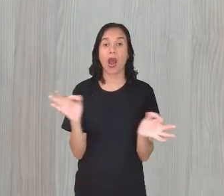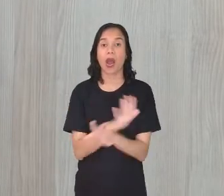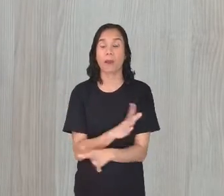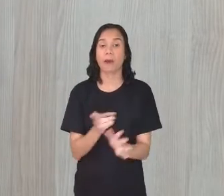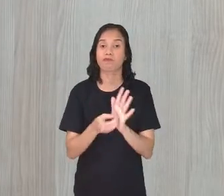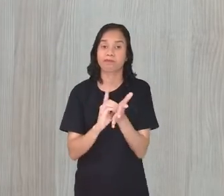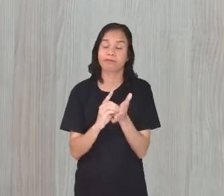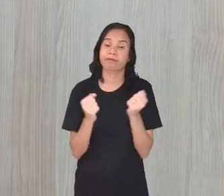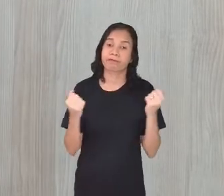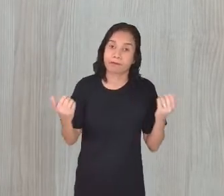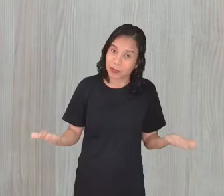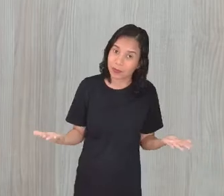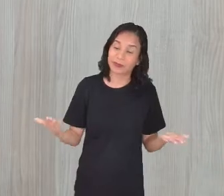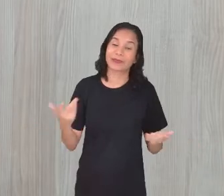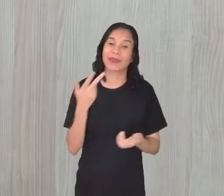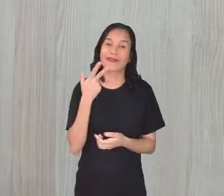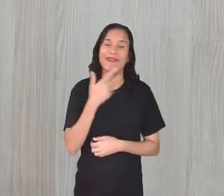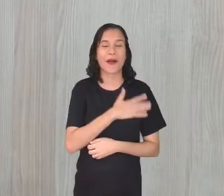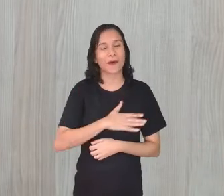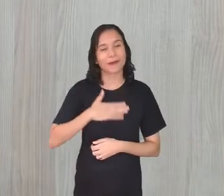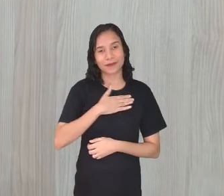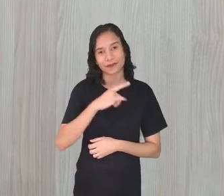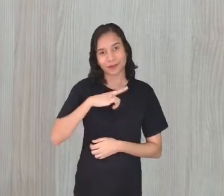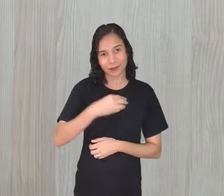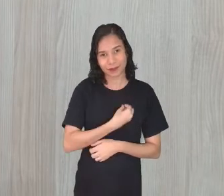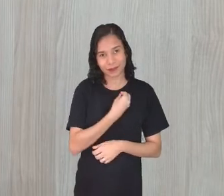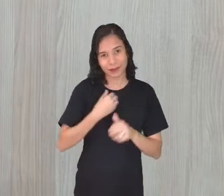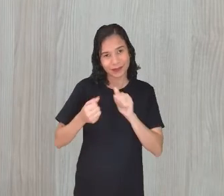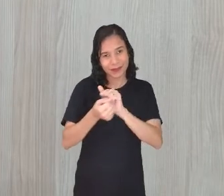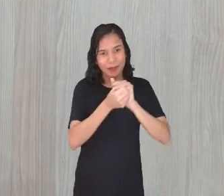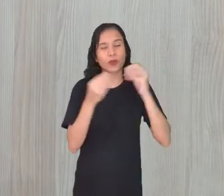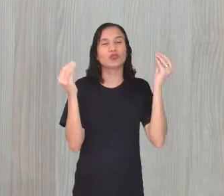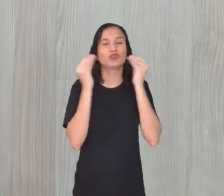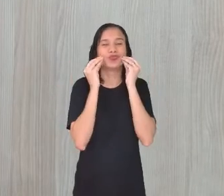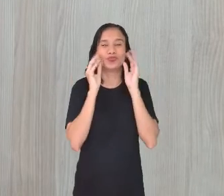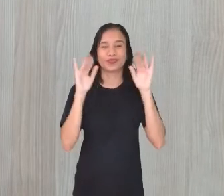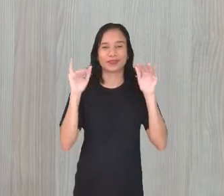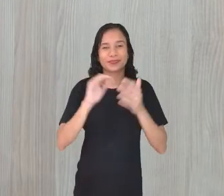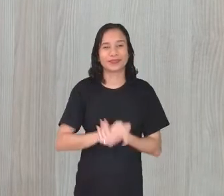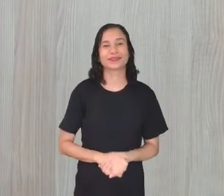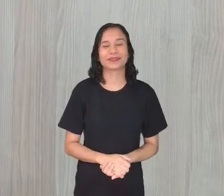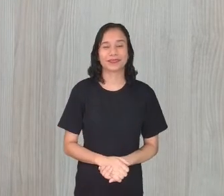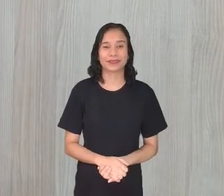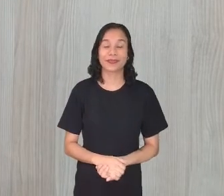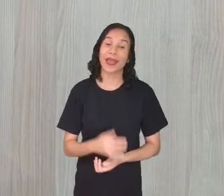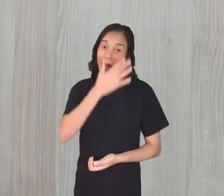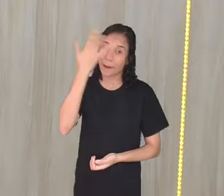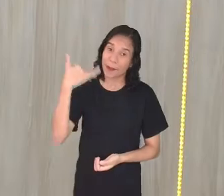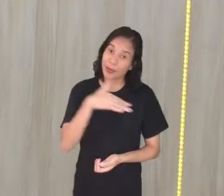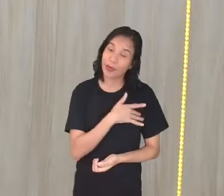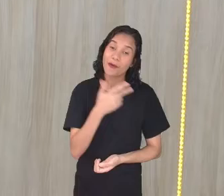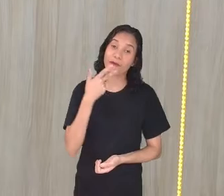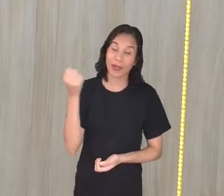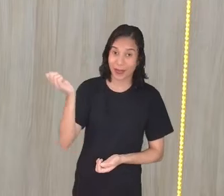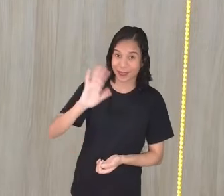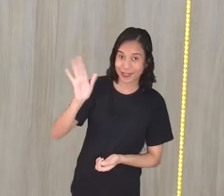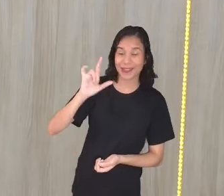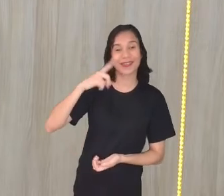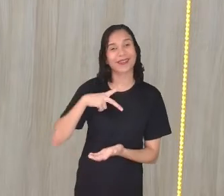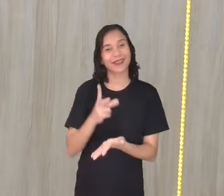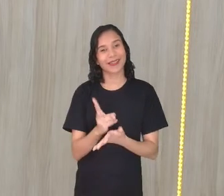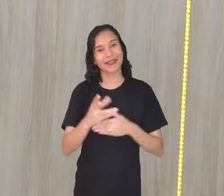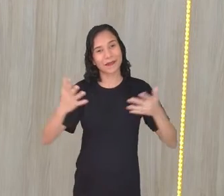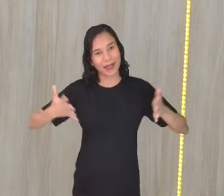cedo. Então, gente, como sempre, foi um prazer estar aqui com vocês. Um beijo e até a próxima. Gente, eu me despeço também. É uma